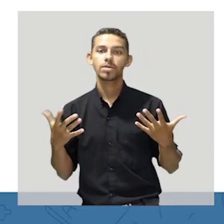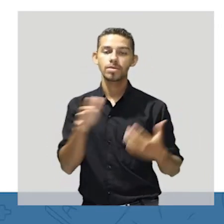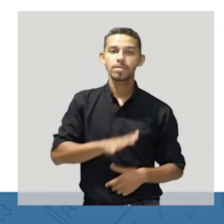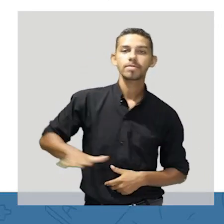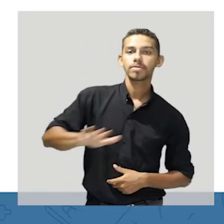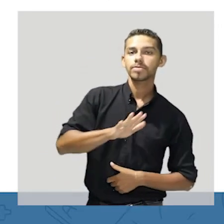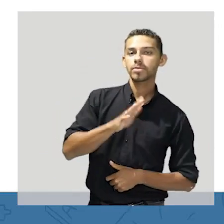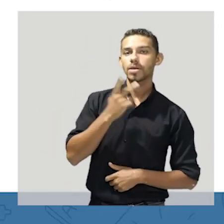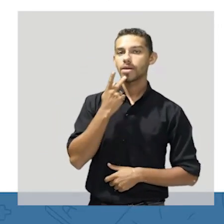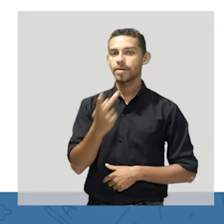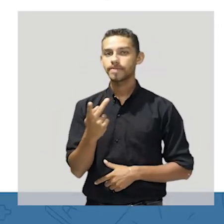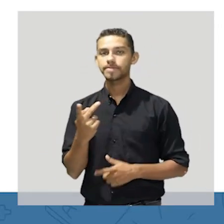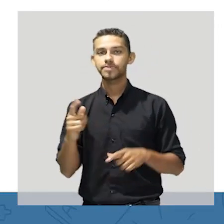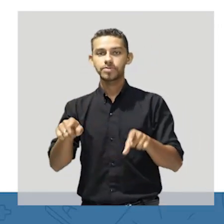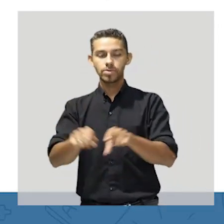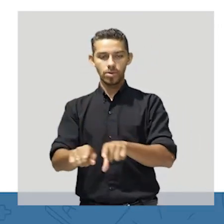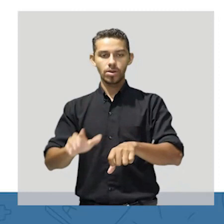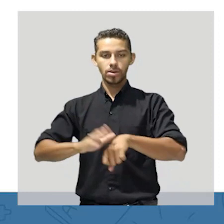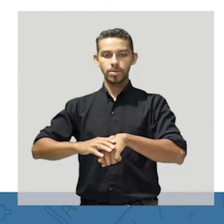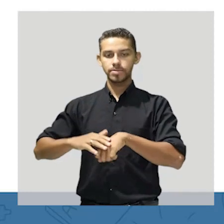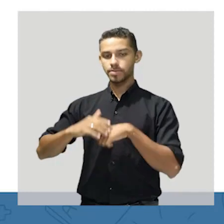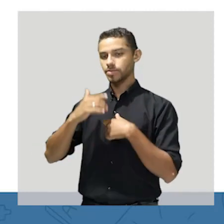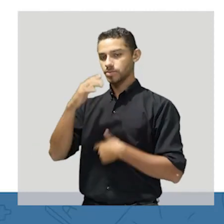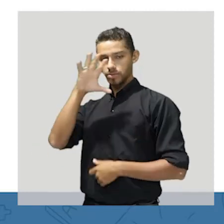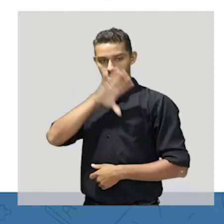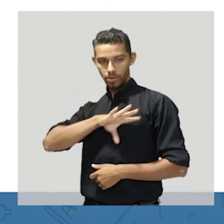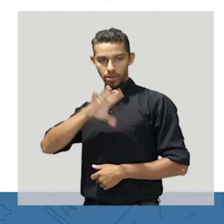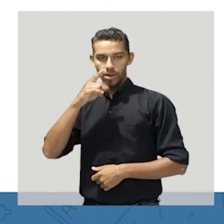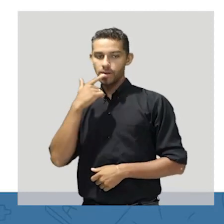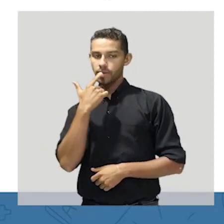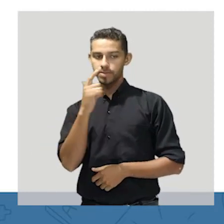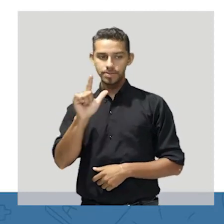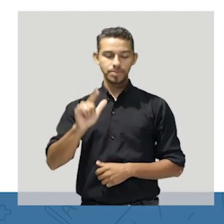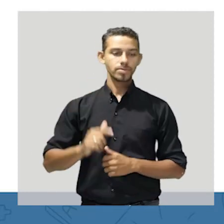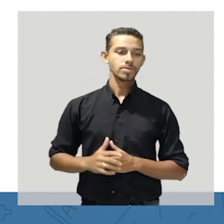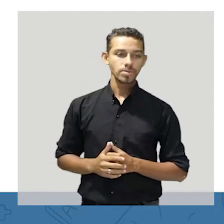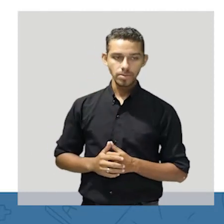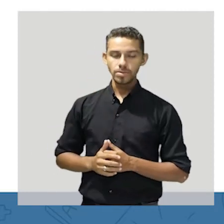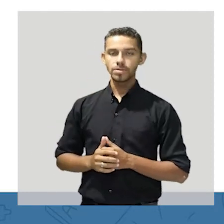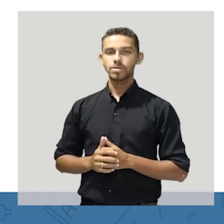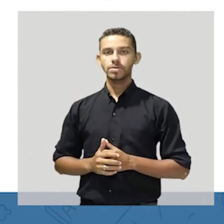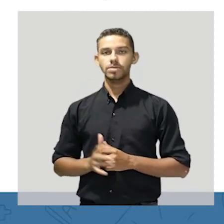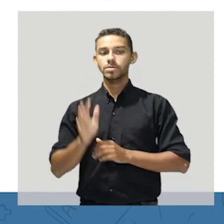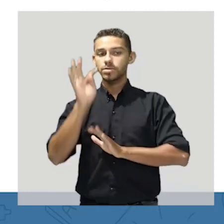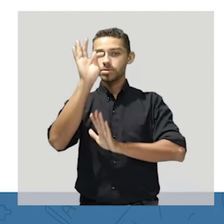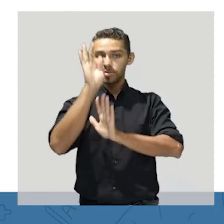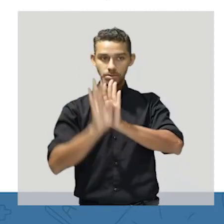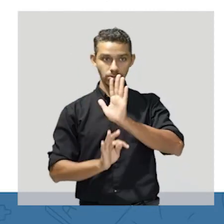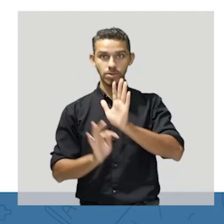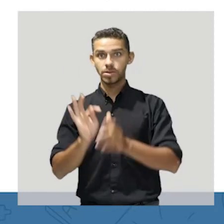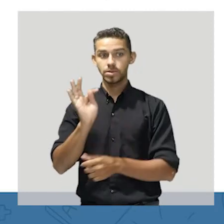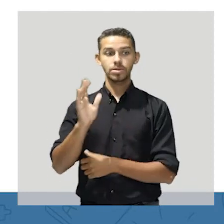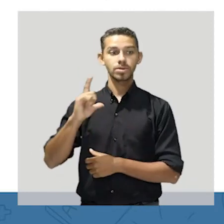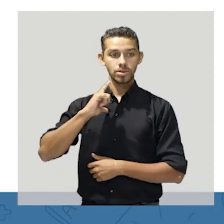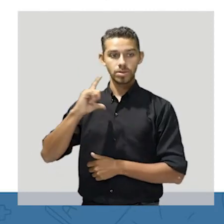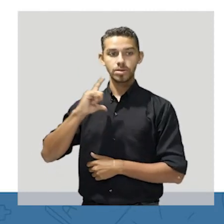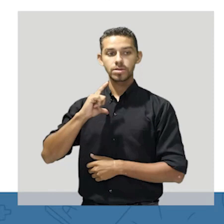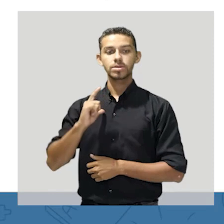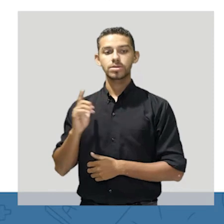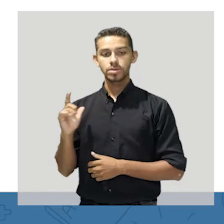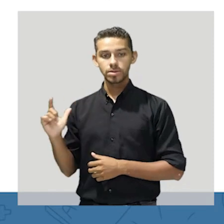na questão da evolução da língua e assim a gente vai trabalhando tá bom texto tem até uma música